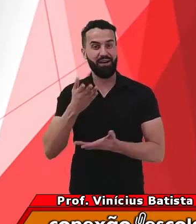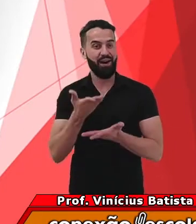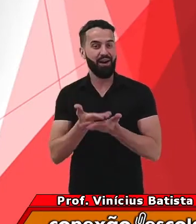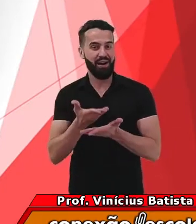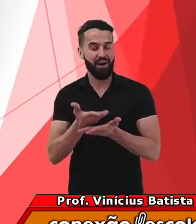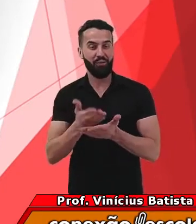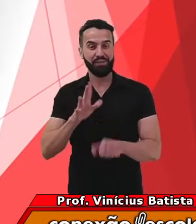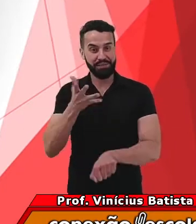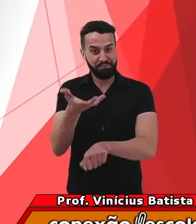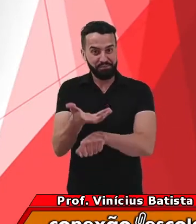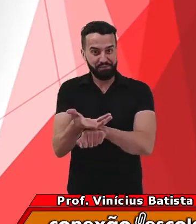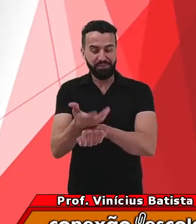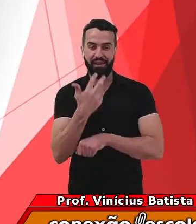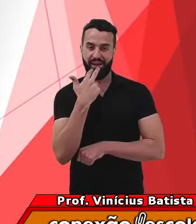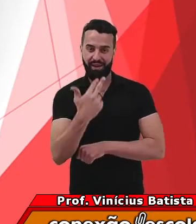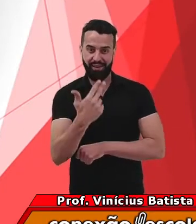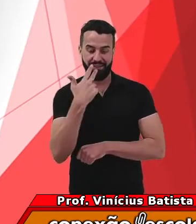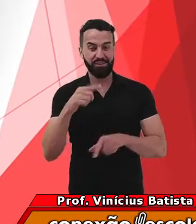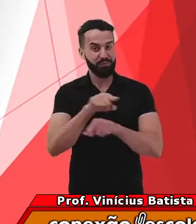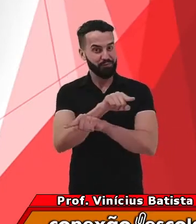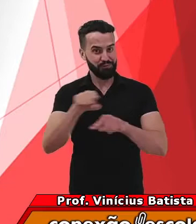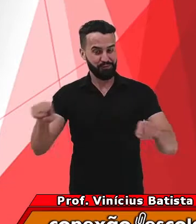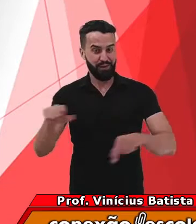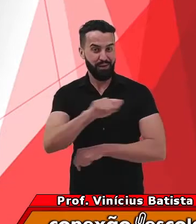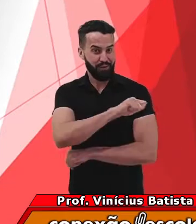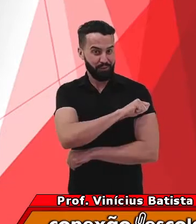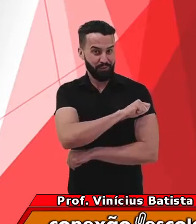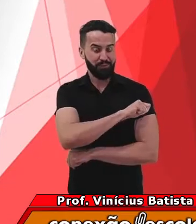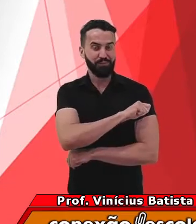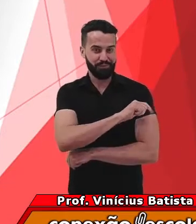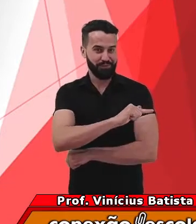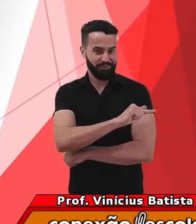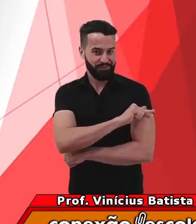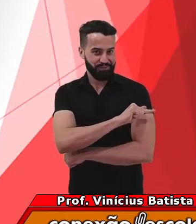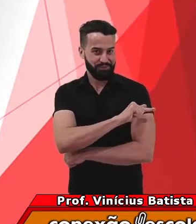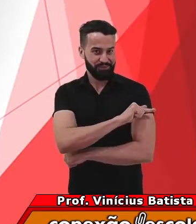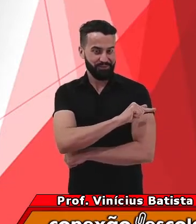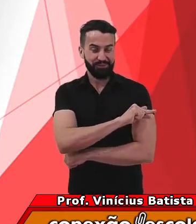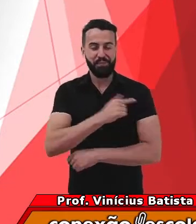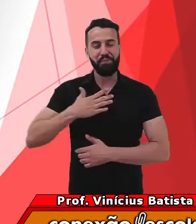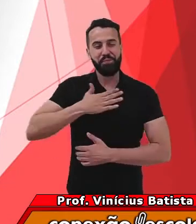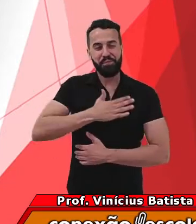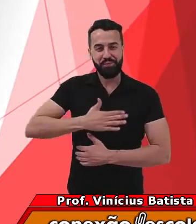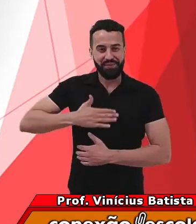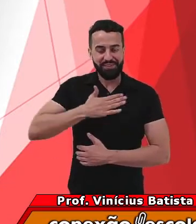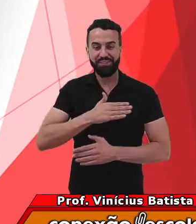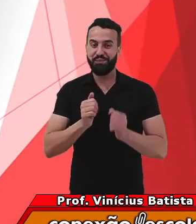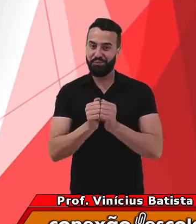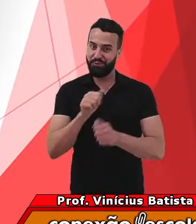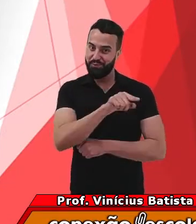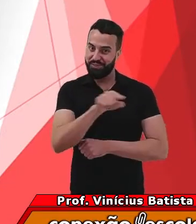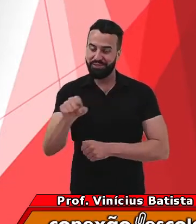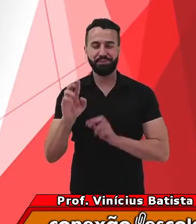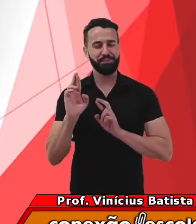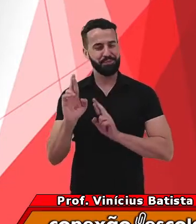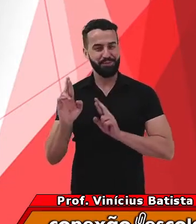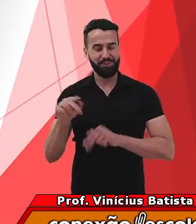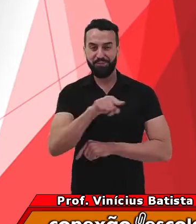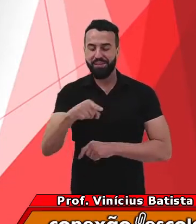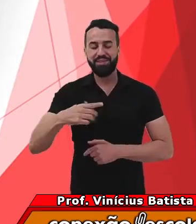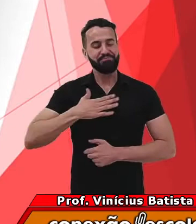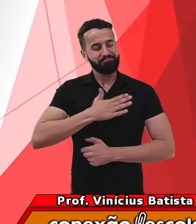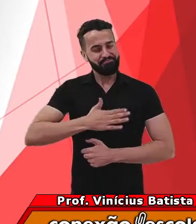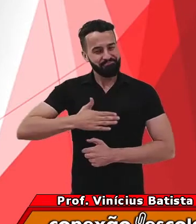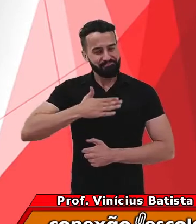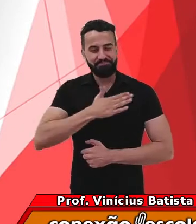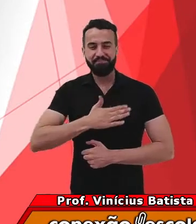mais uma aula de inglês para vocês, alunos do 7º ano. Para mim é um incrível prazer estar com vocês e eu espero que vocês gostem muito